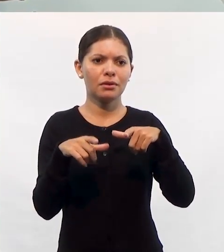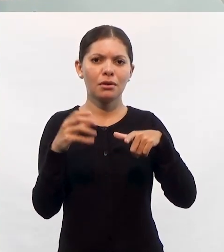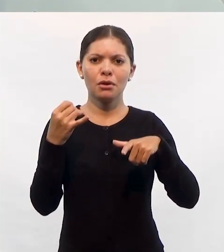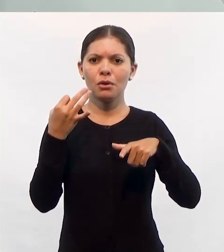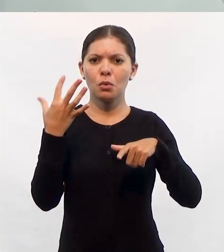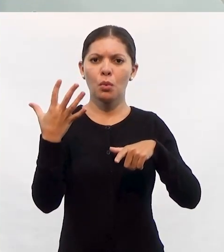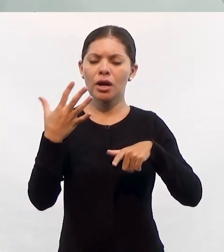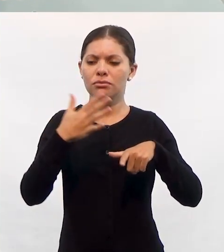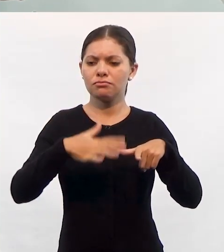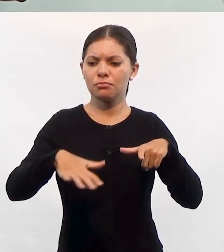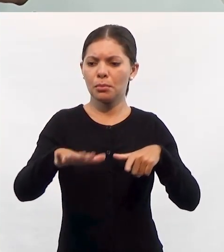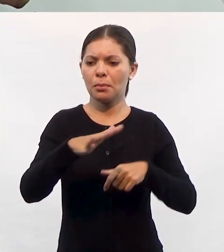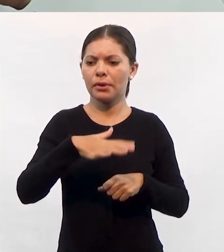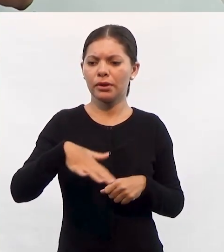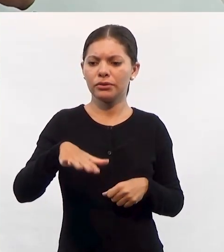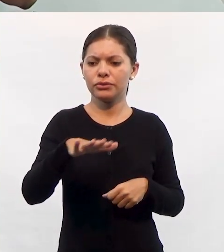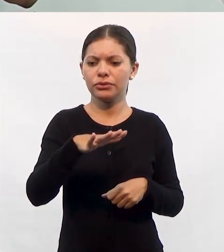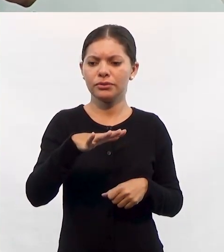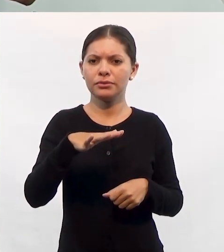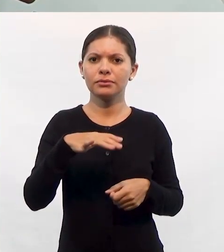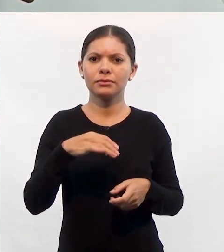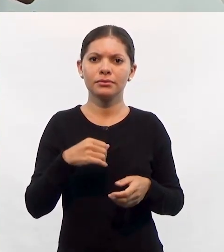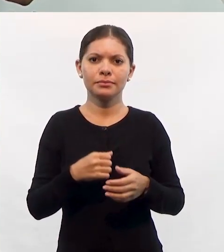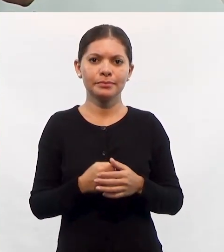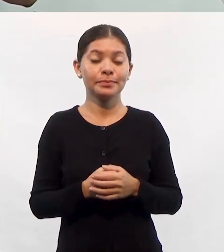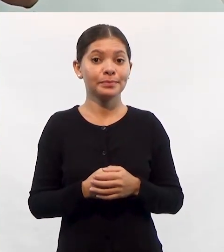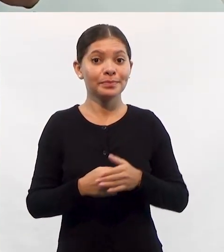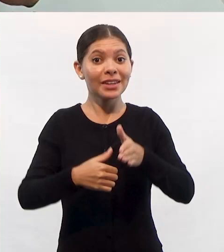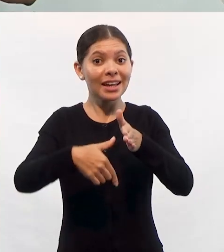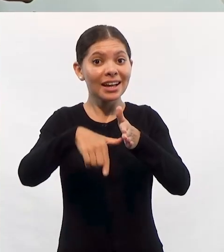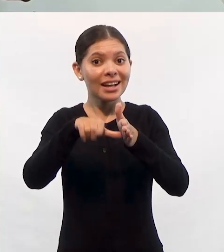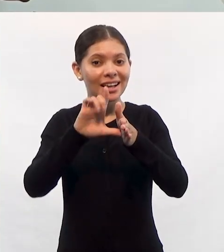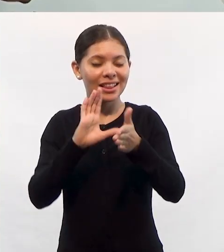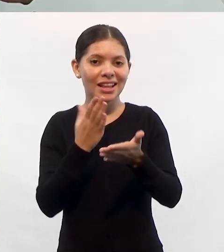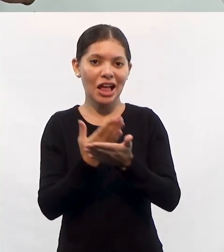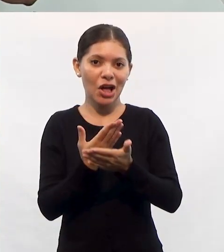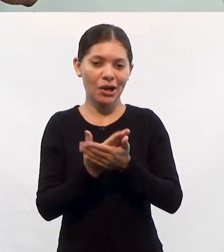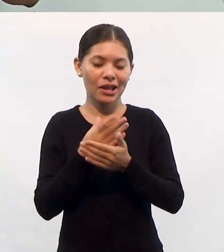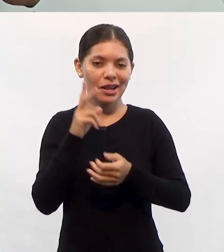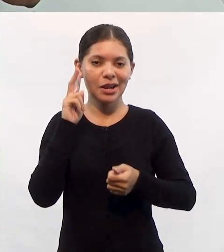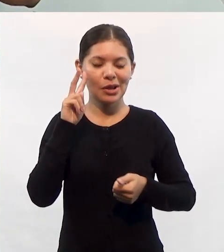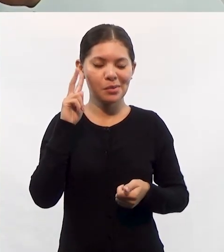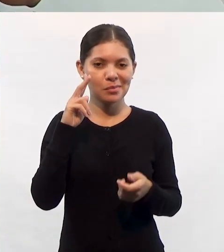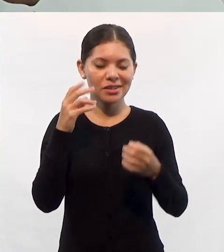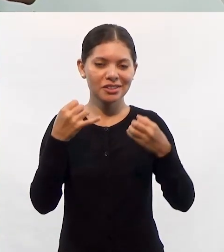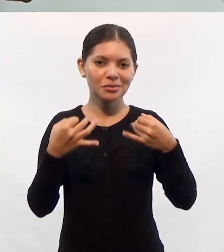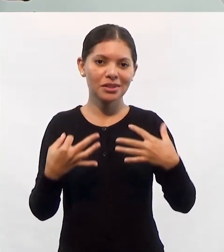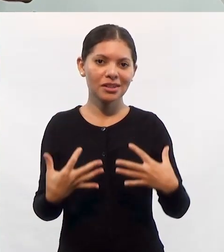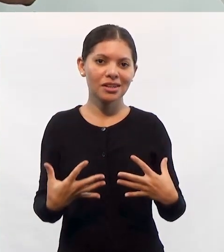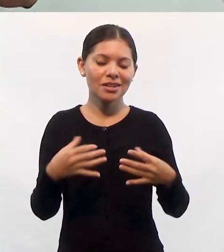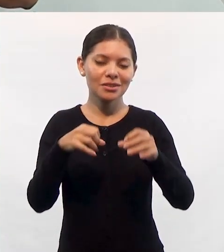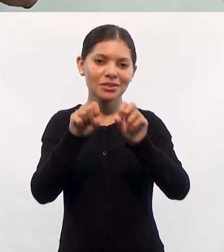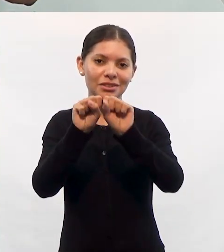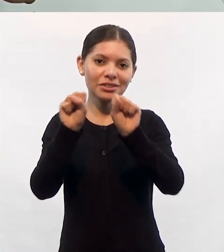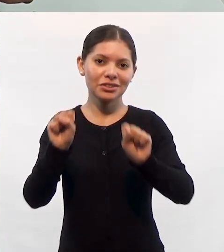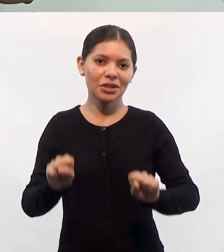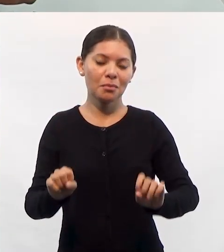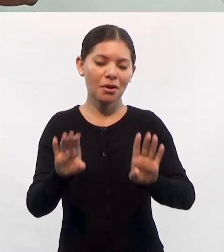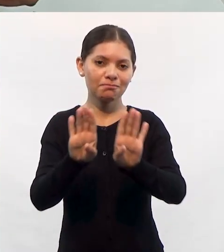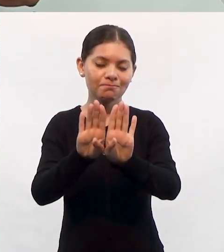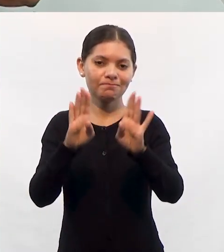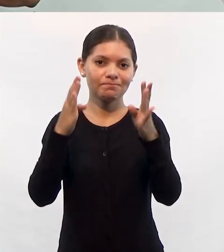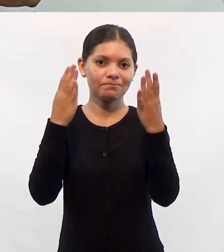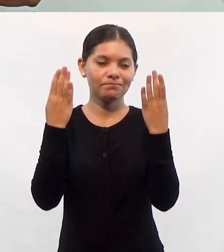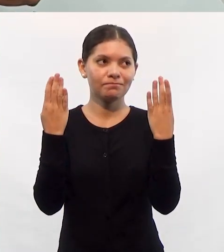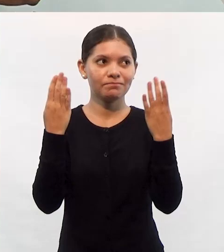fatores do ambiente Ontem nós anteriormente nós falamos do dos temas que a empresa você tem